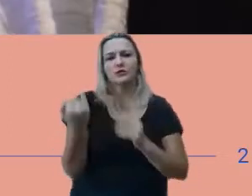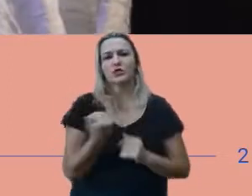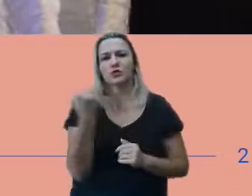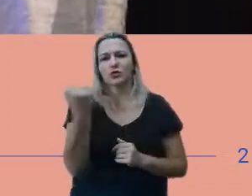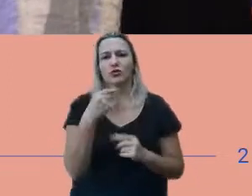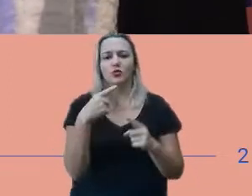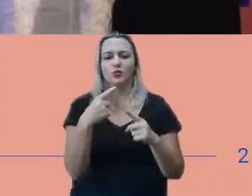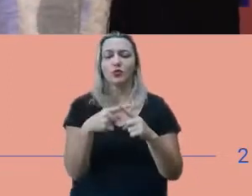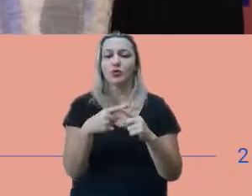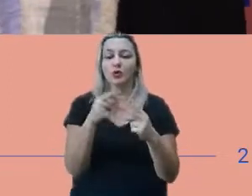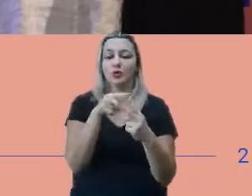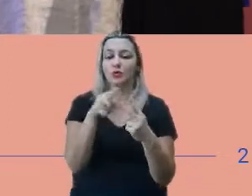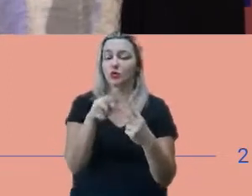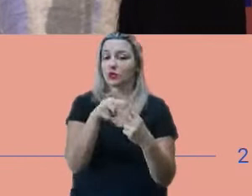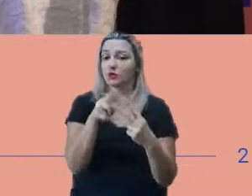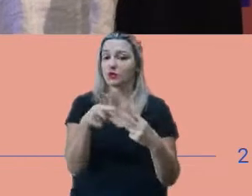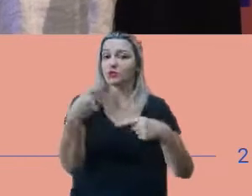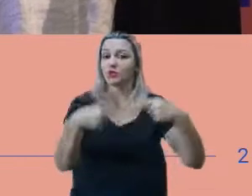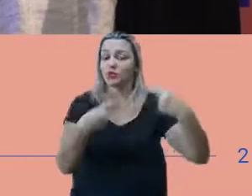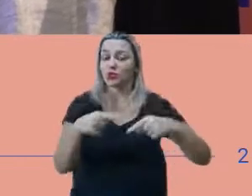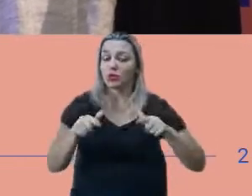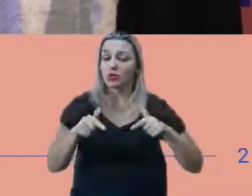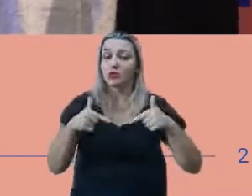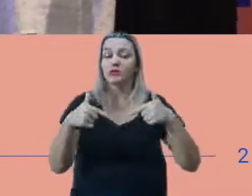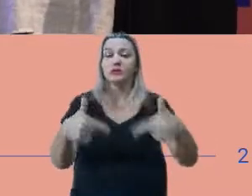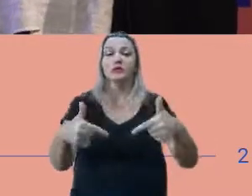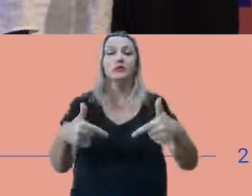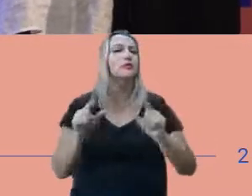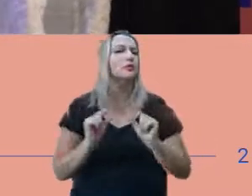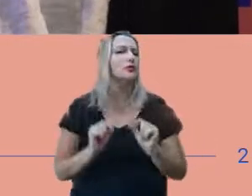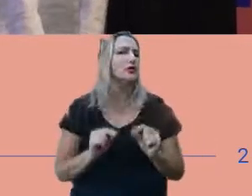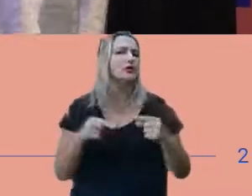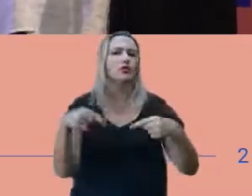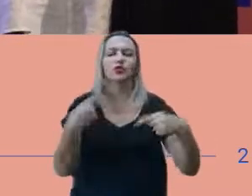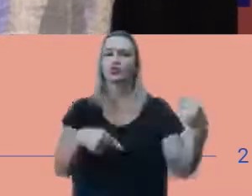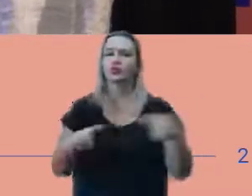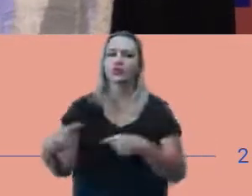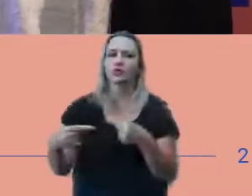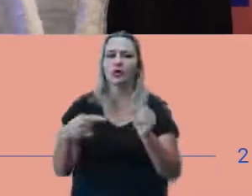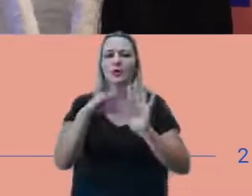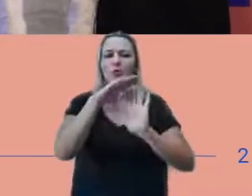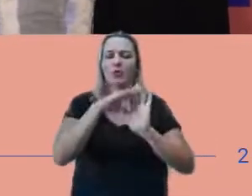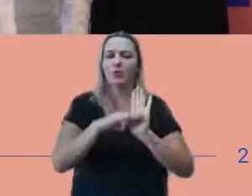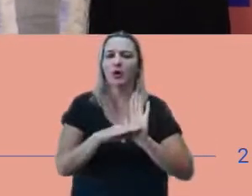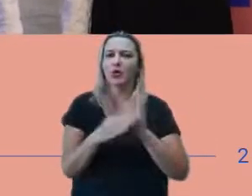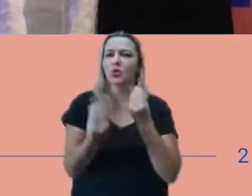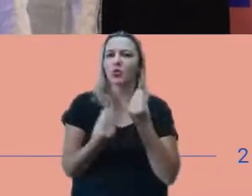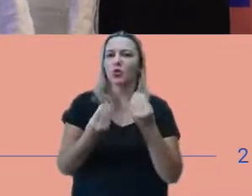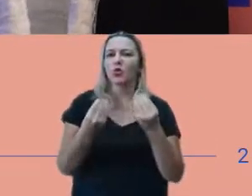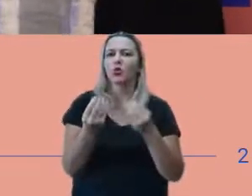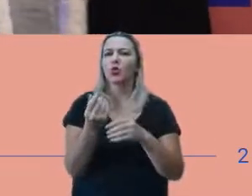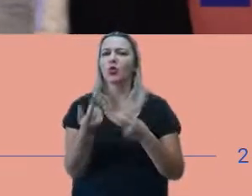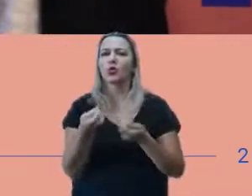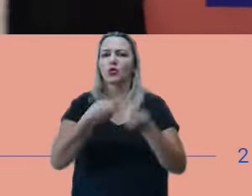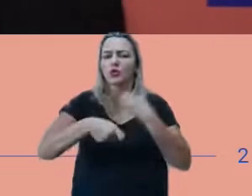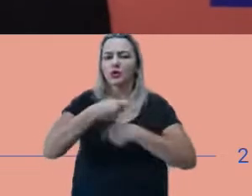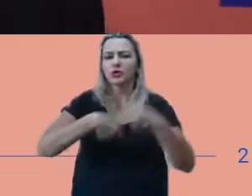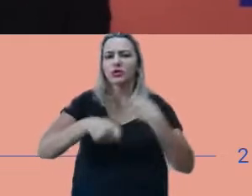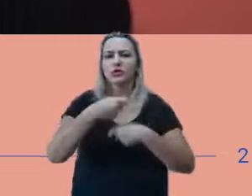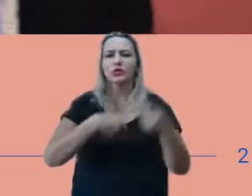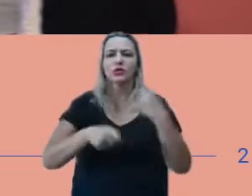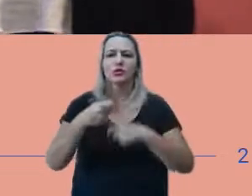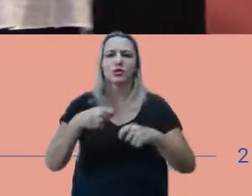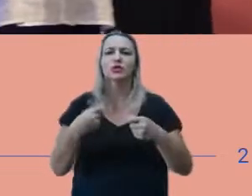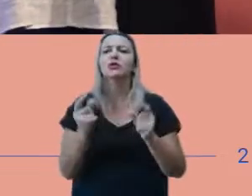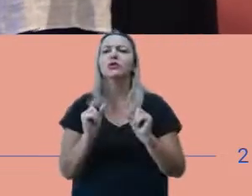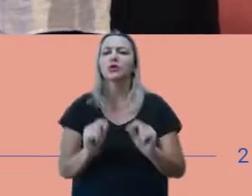iniciativas são iniciativas para discutir diretrizes para gestão de recursos naturais como Vamos explorar